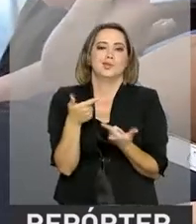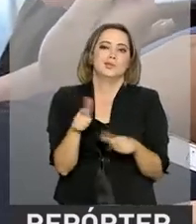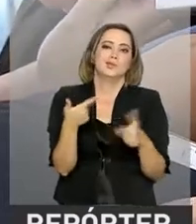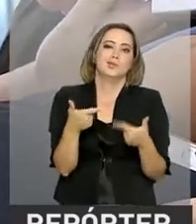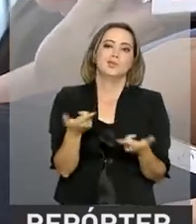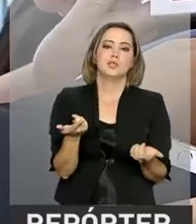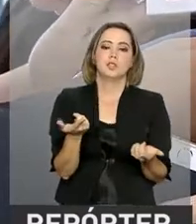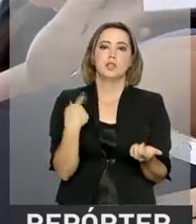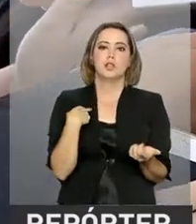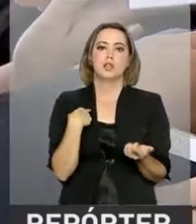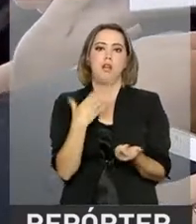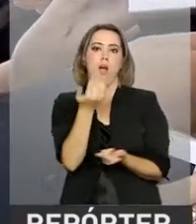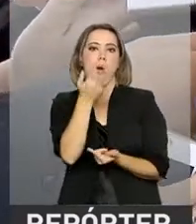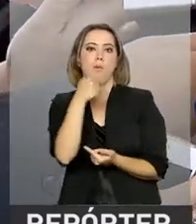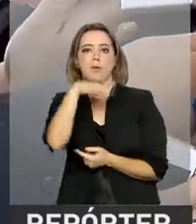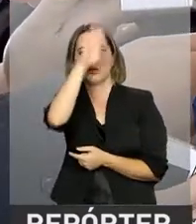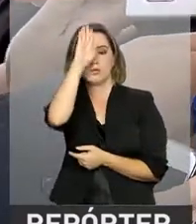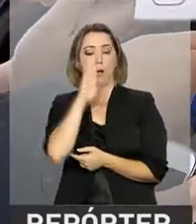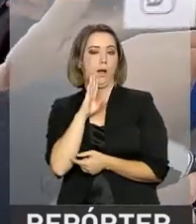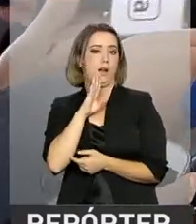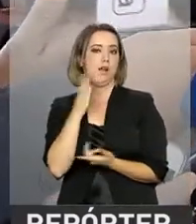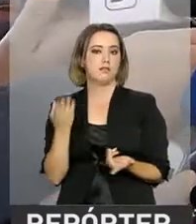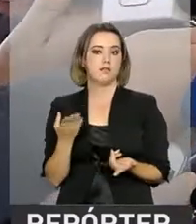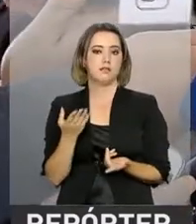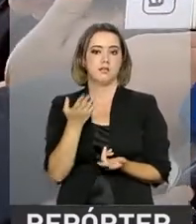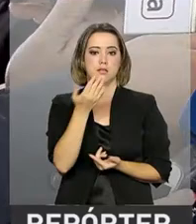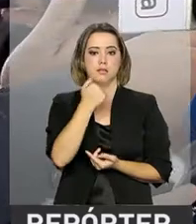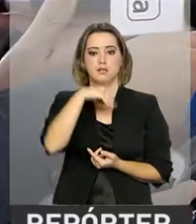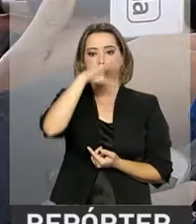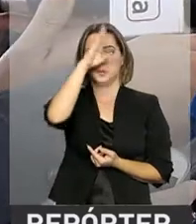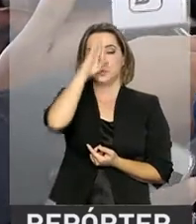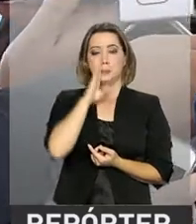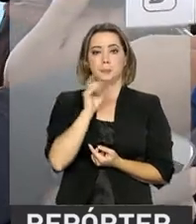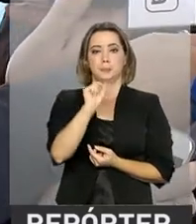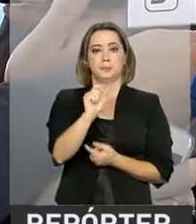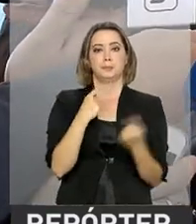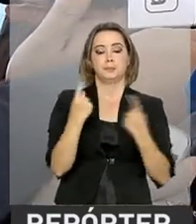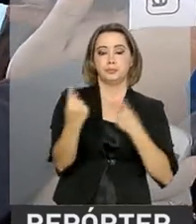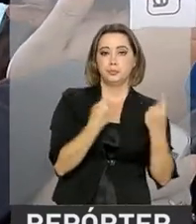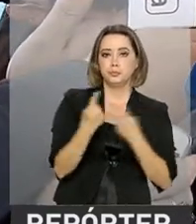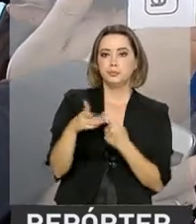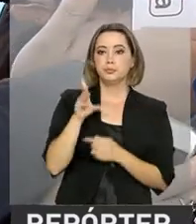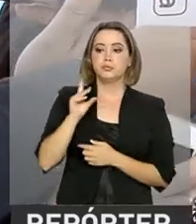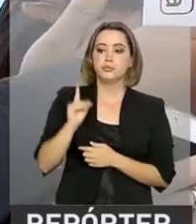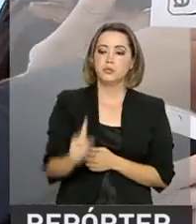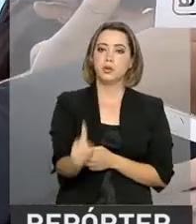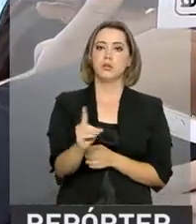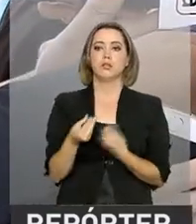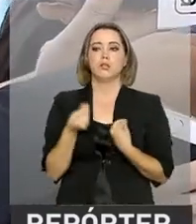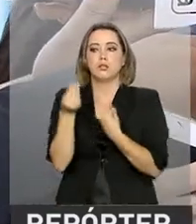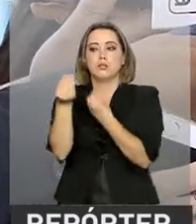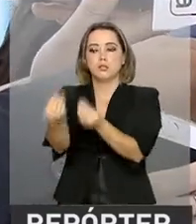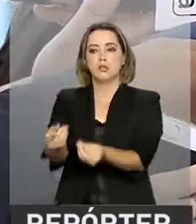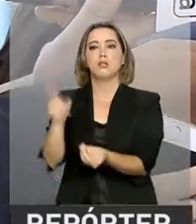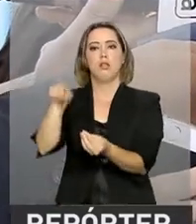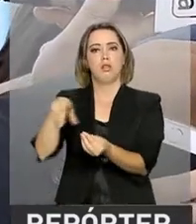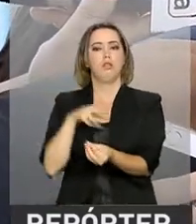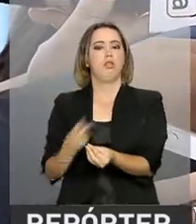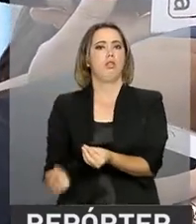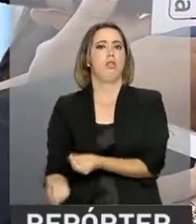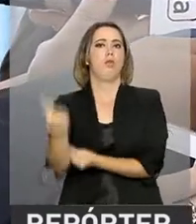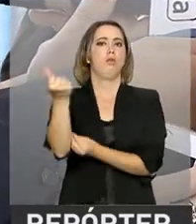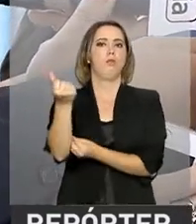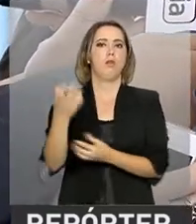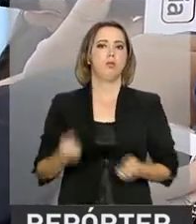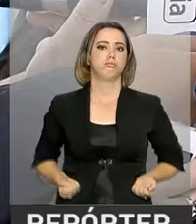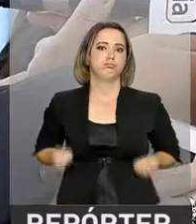Neto, não existe almoço grátis. Não existe almoço grátis. Cada direito, cada concessão que se faz, tem um custo. E o